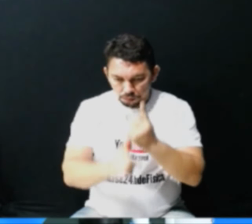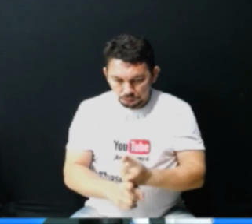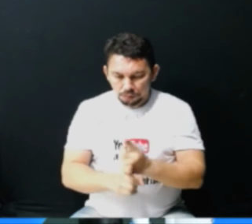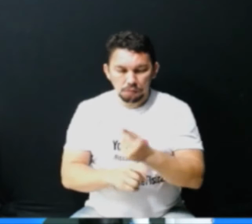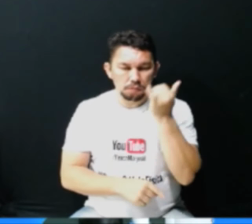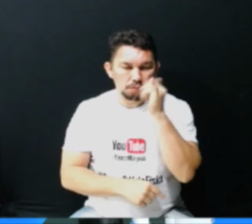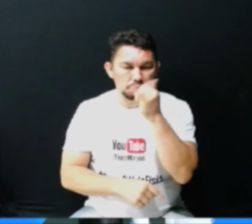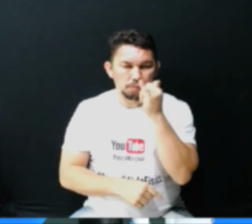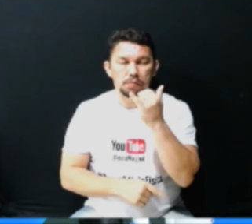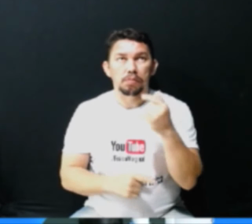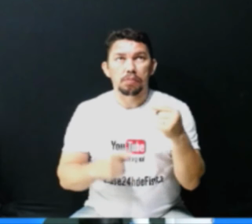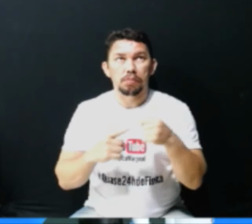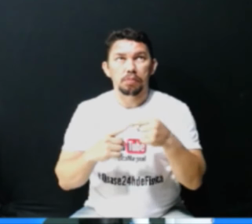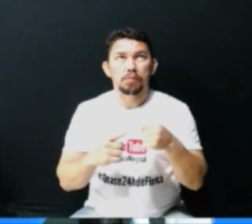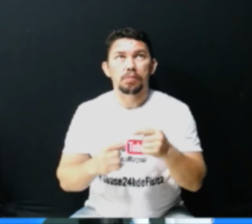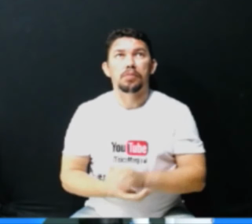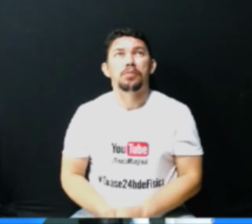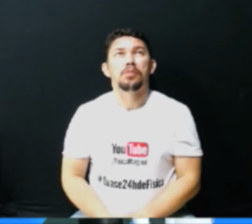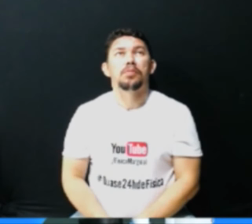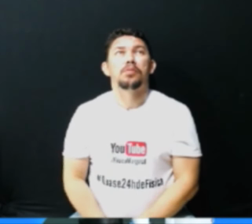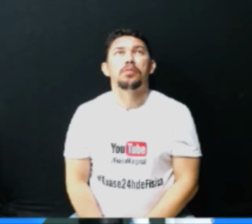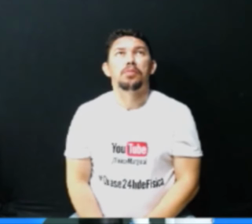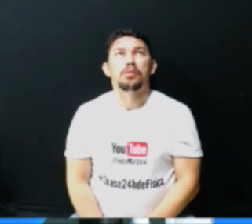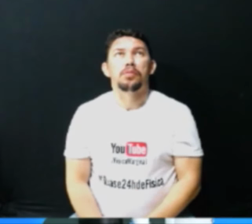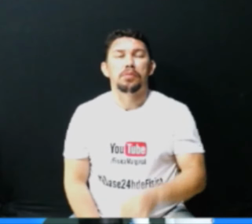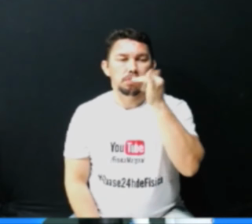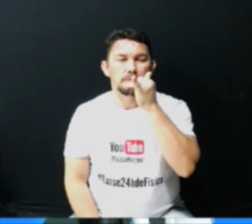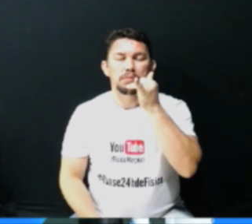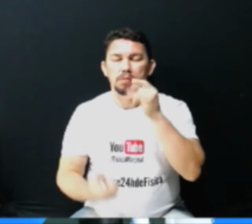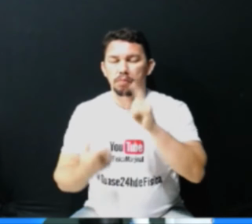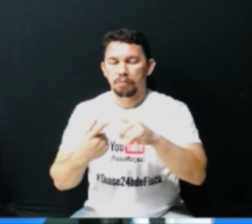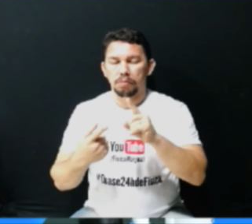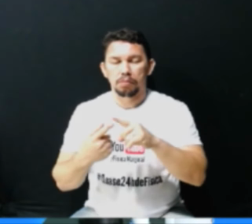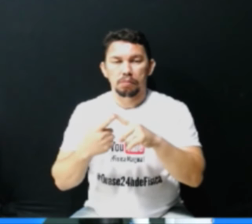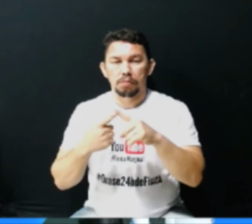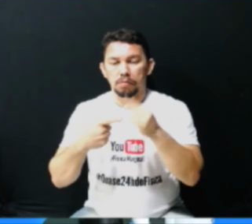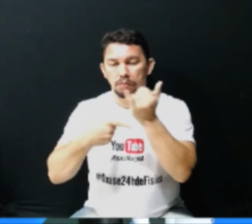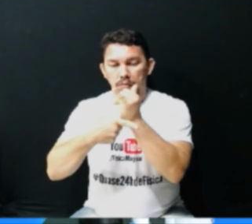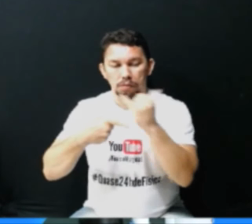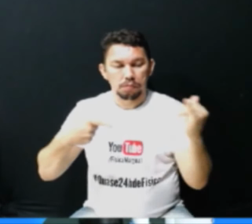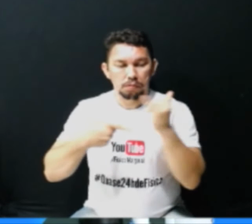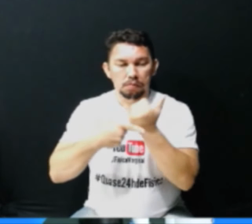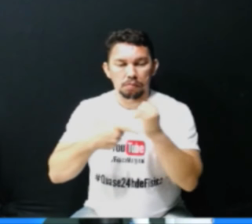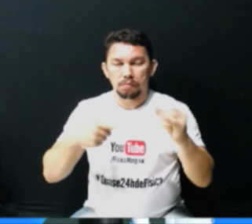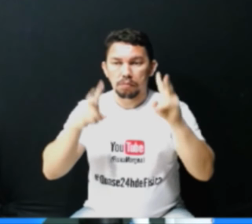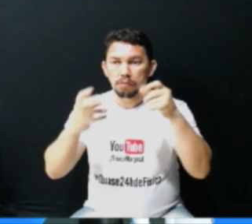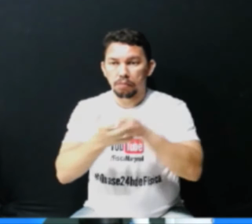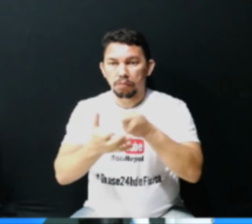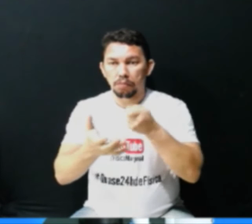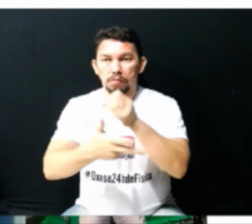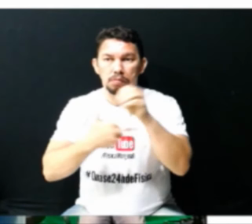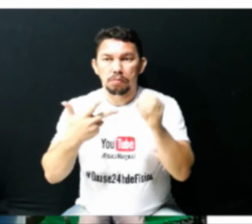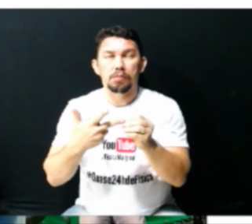trabalho energia. Trabalho energia e potência. É um dos tópicos também mais cobrados no Enem,